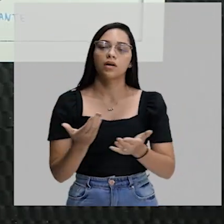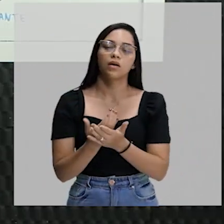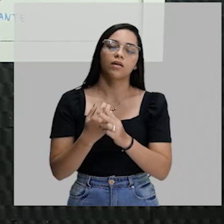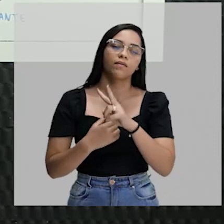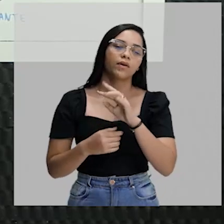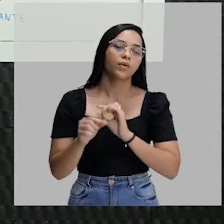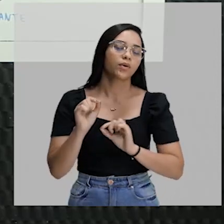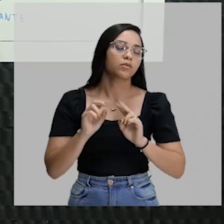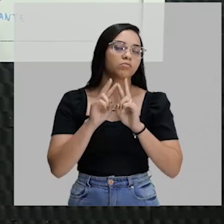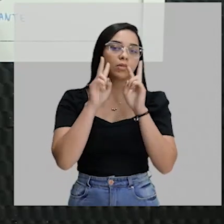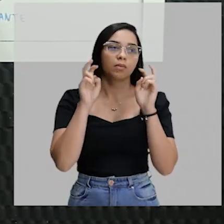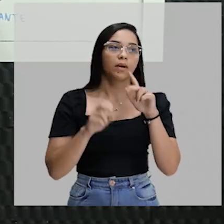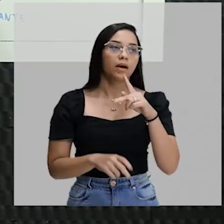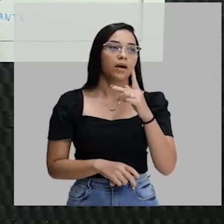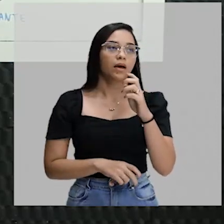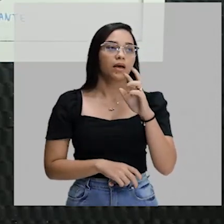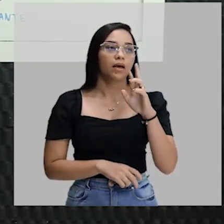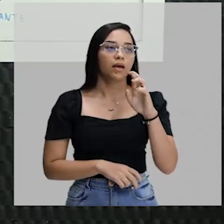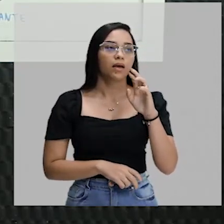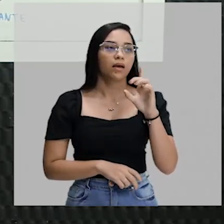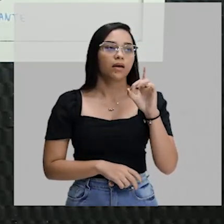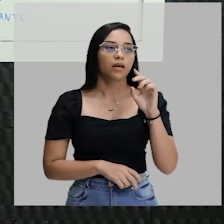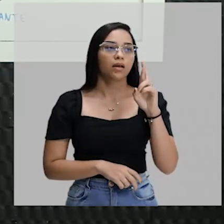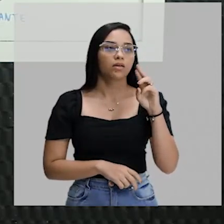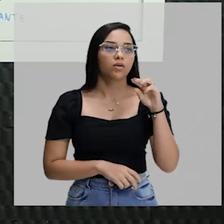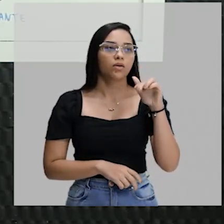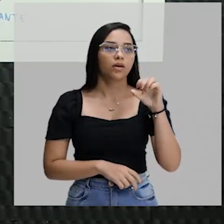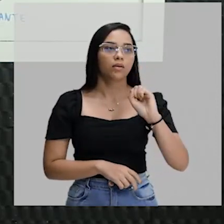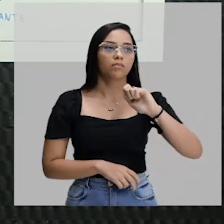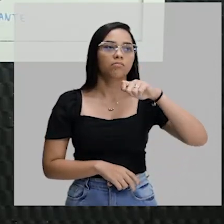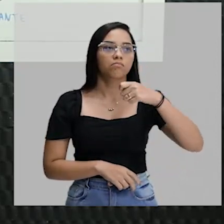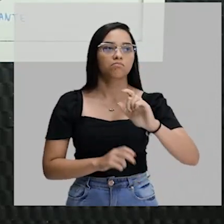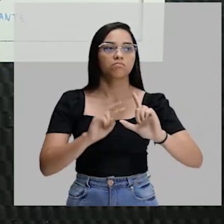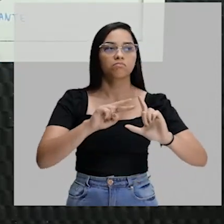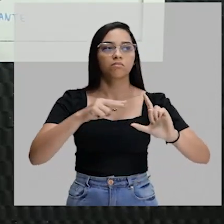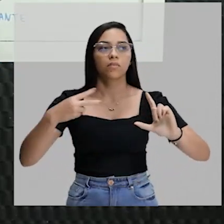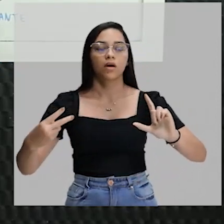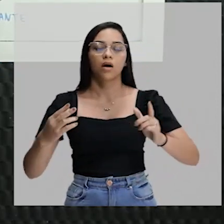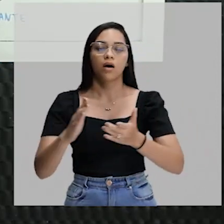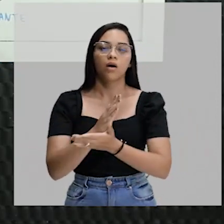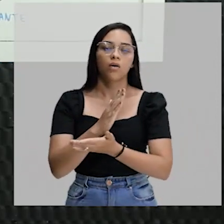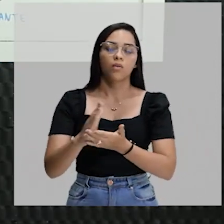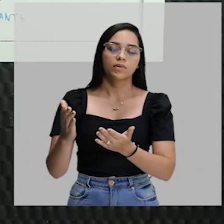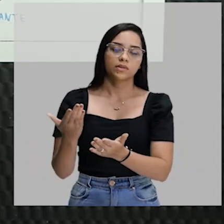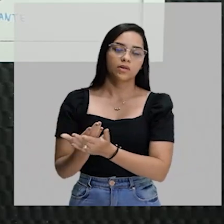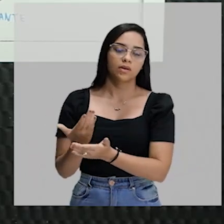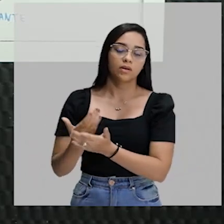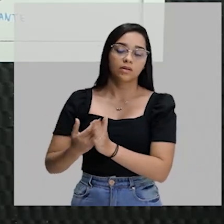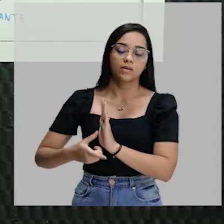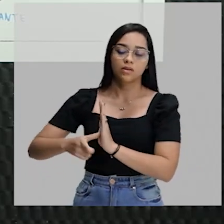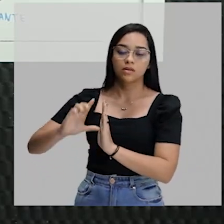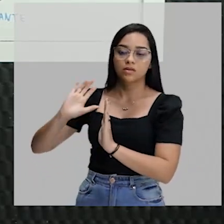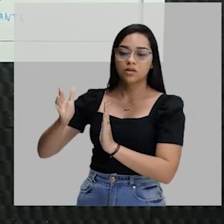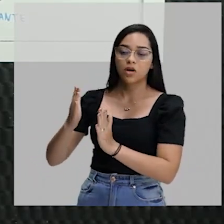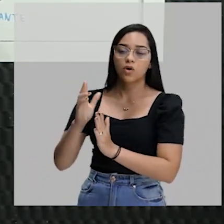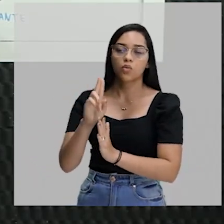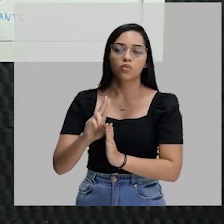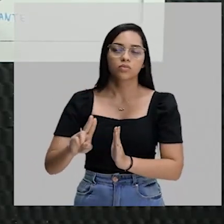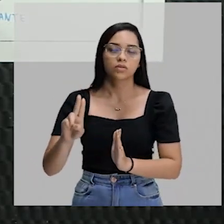vamos agora trabalhar heredogramas. Eu não sei se vocês já perceberam, mas algumas aulas anteriores eu comecei a